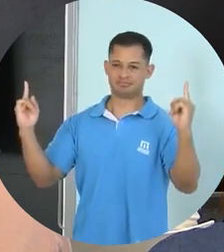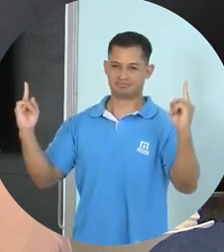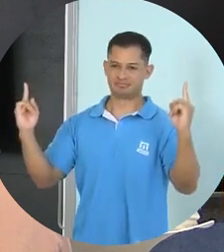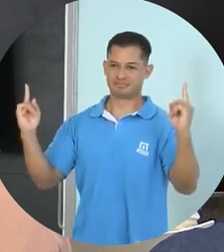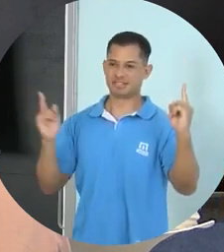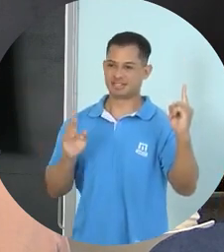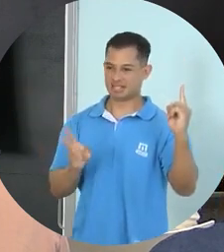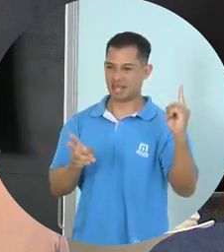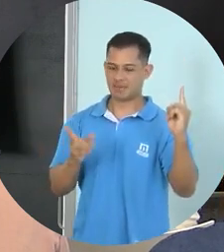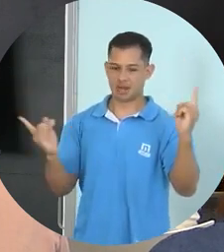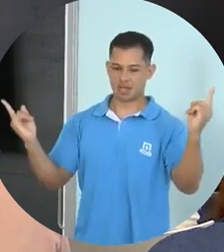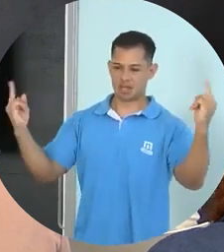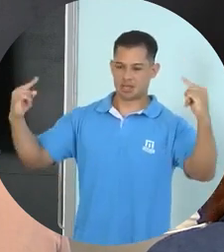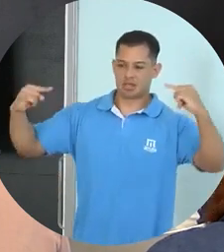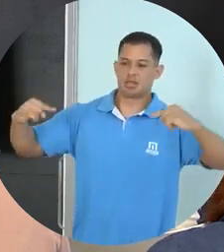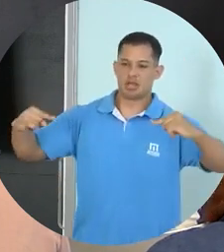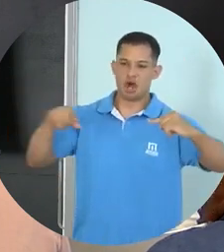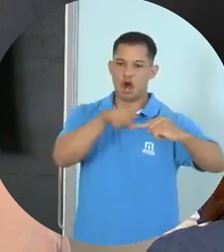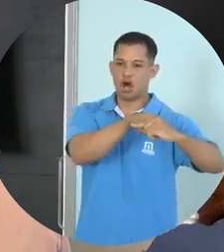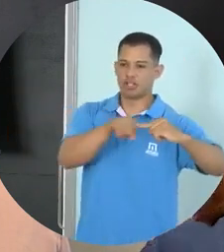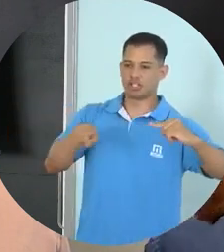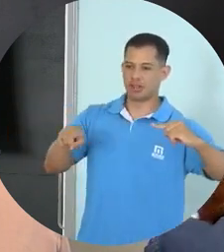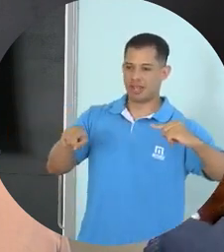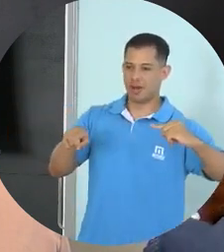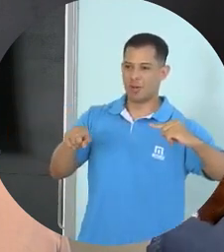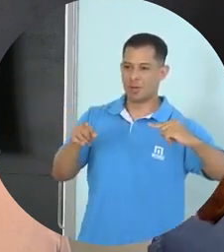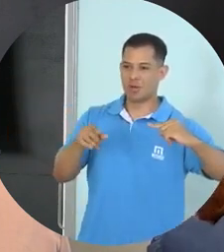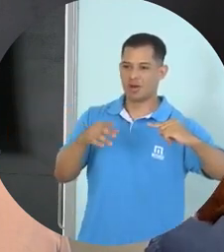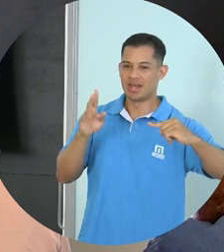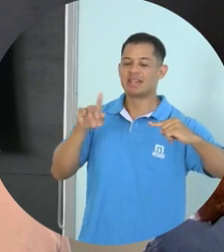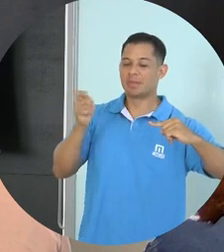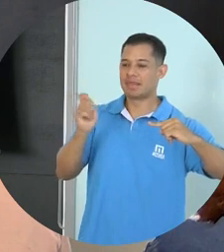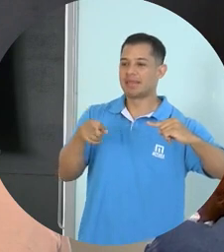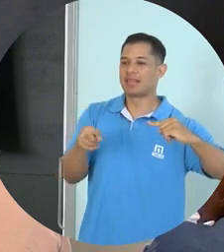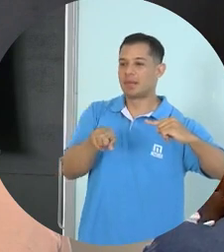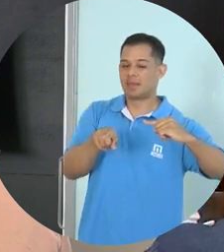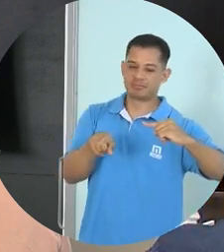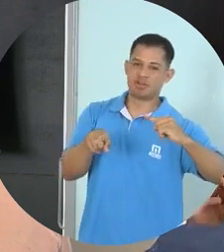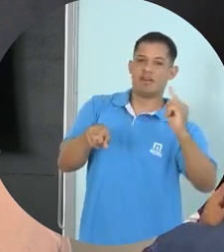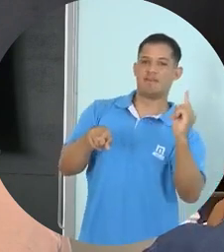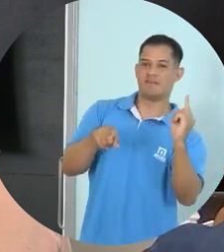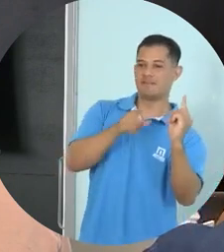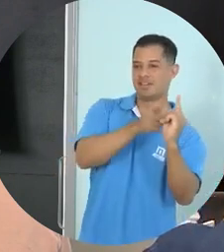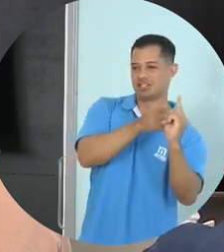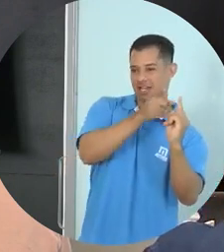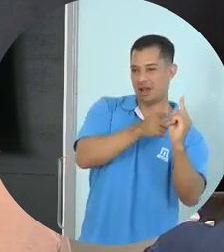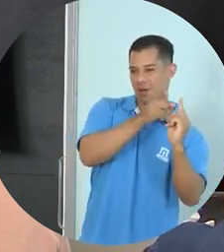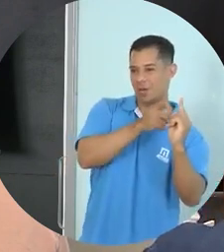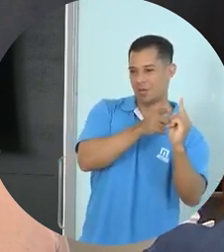a possibilidade também de inclinar as estacas verticalmente.